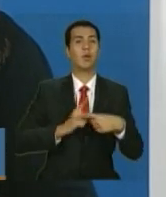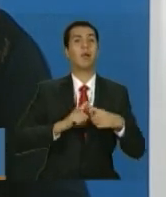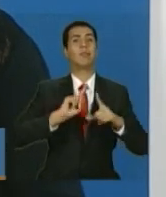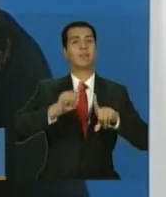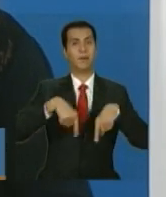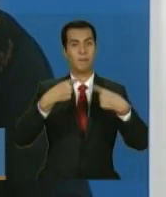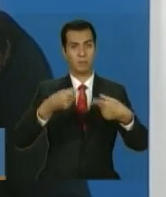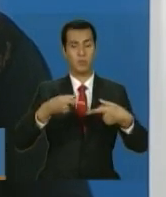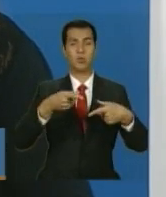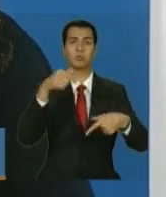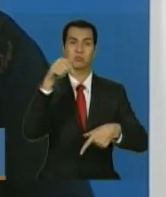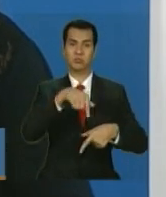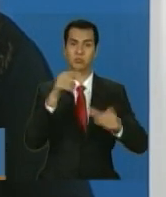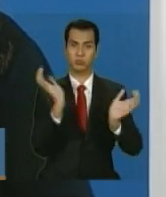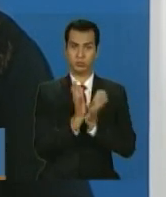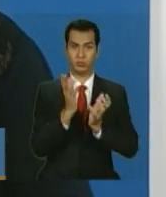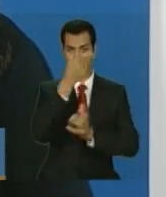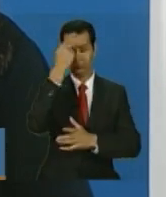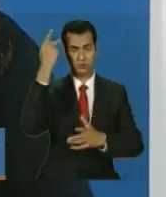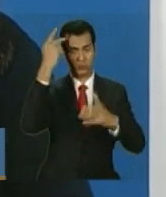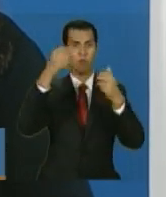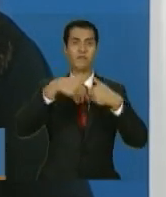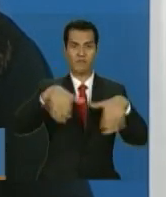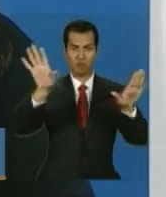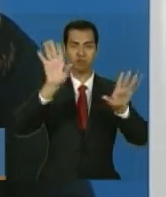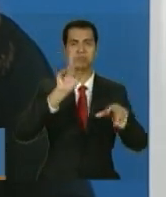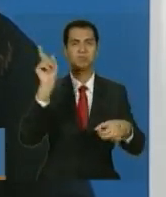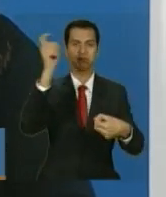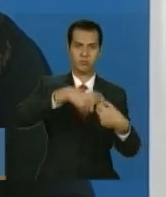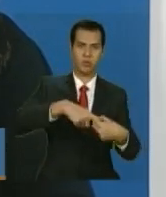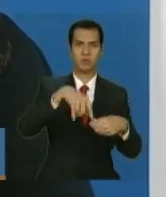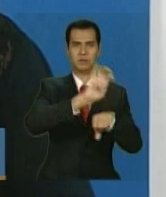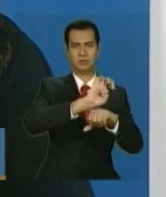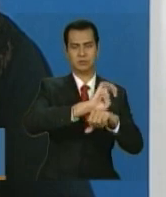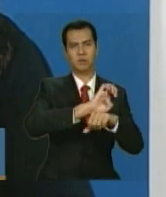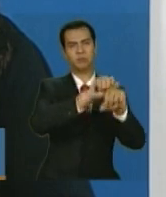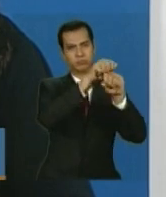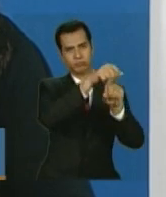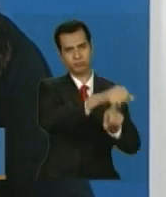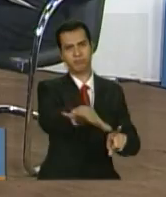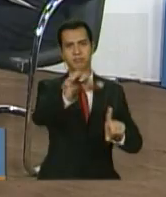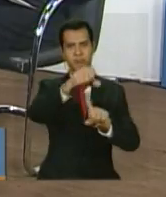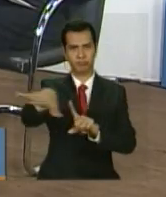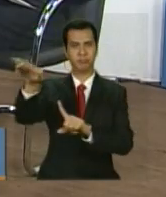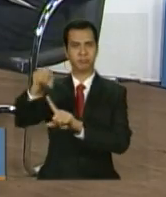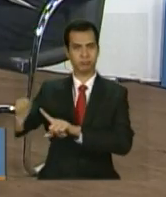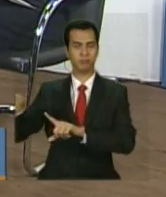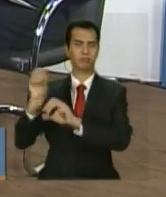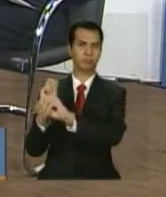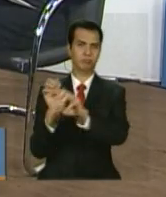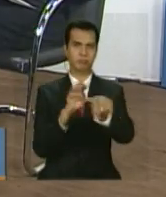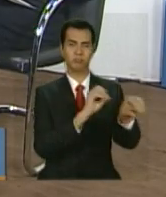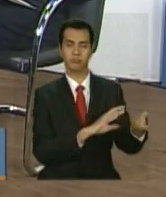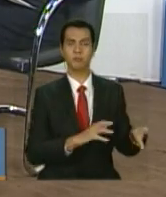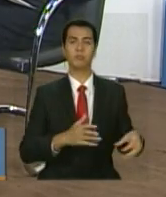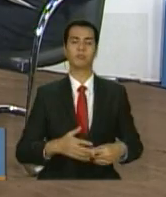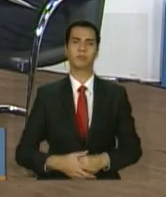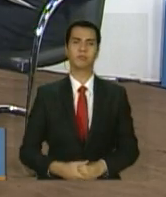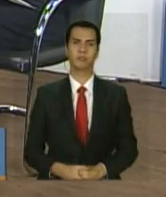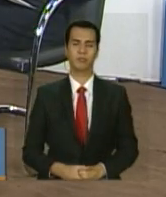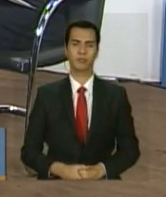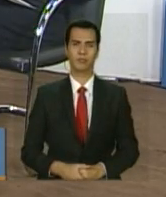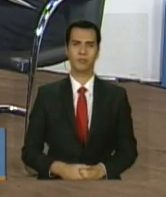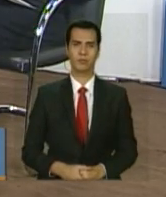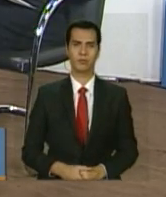todos os municípios brasileiros saibam como atender e cadastrar essa população. Bom, apesar desse processo ainda estar em andamento, as